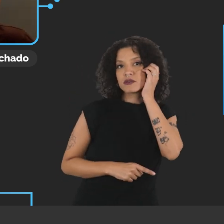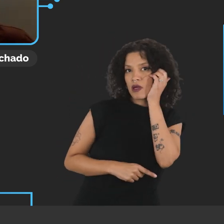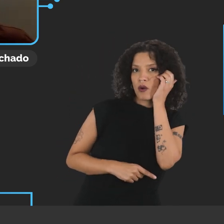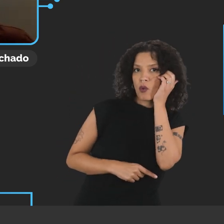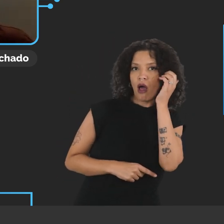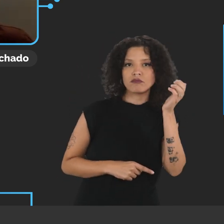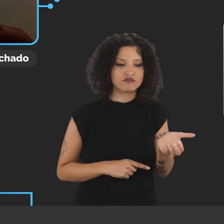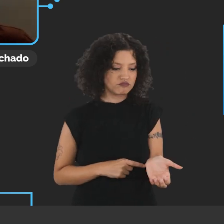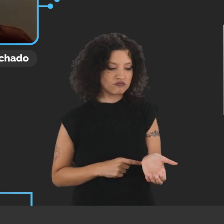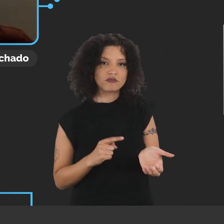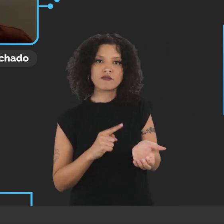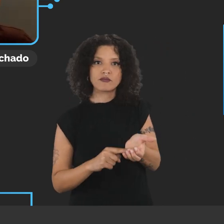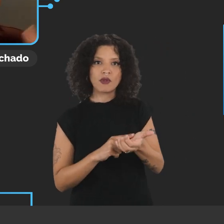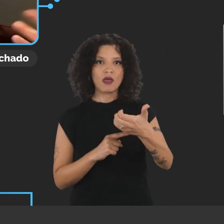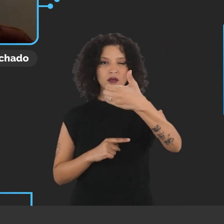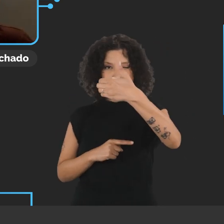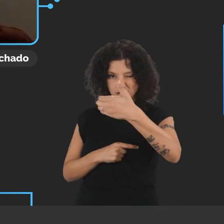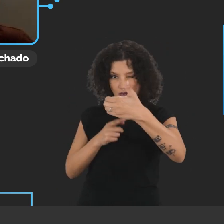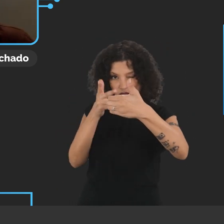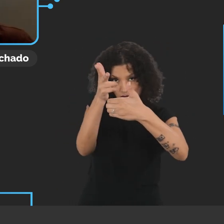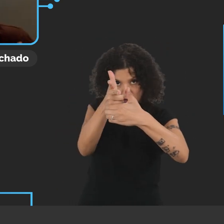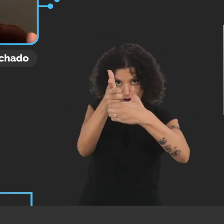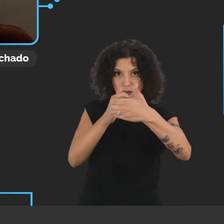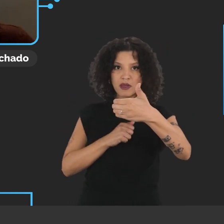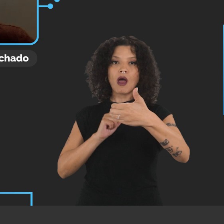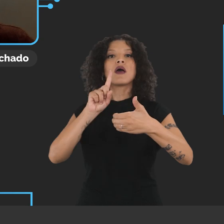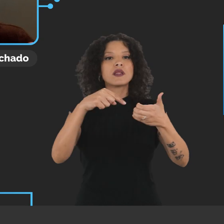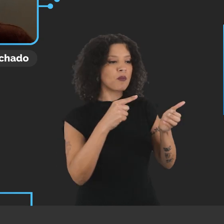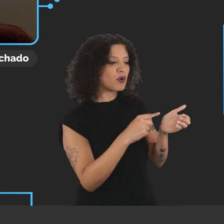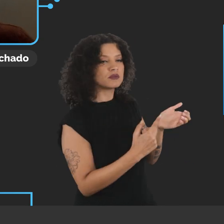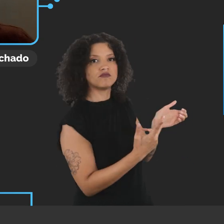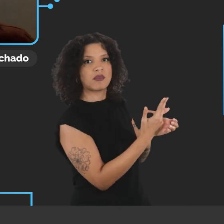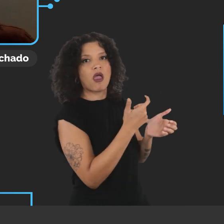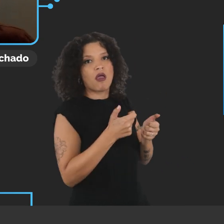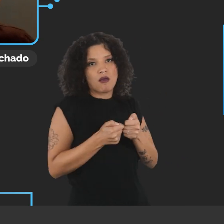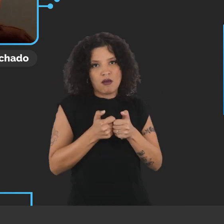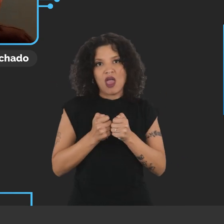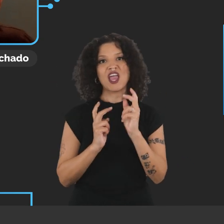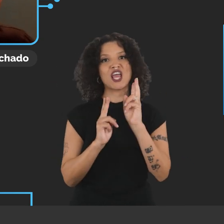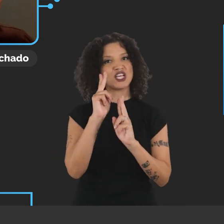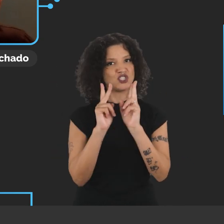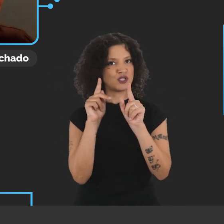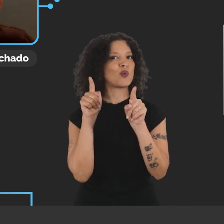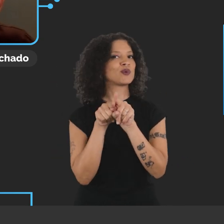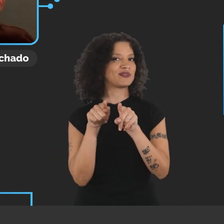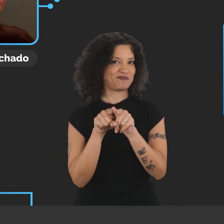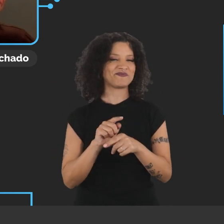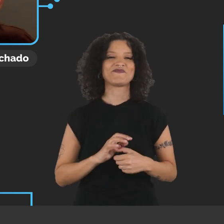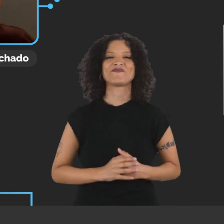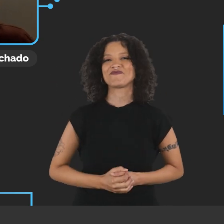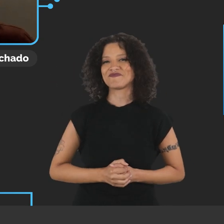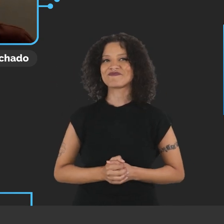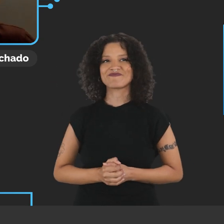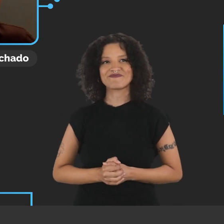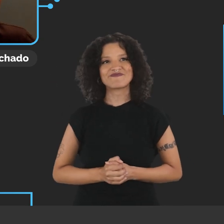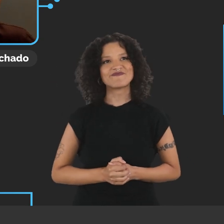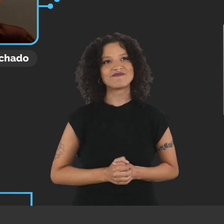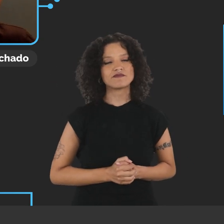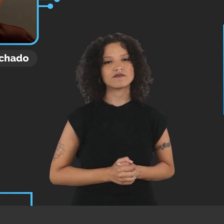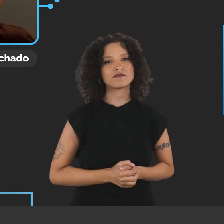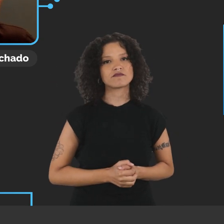um smartphone como principal ferramenta, como câmera e como ilha de edição também.